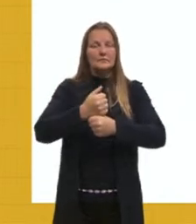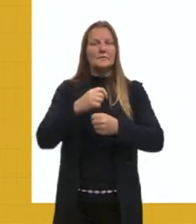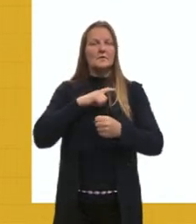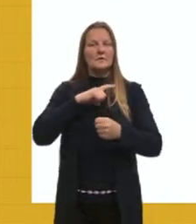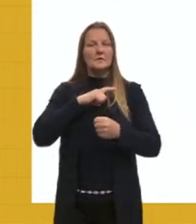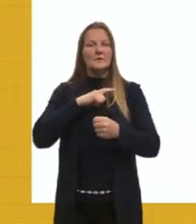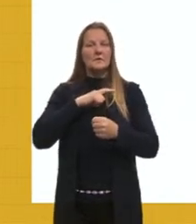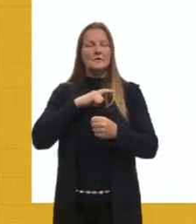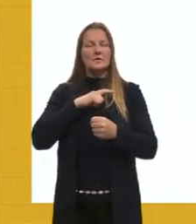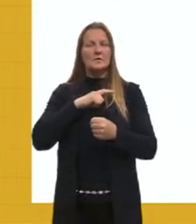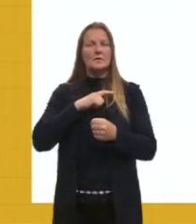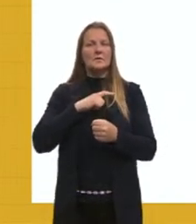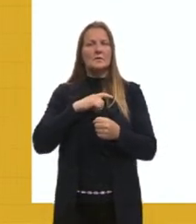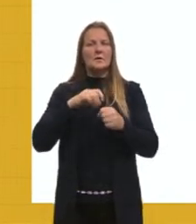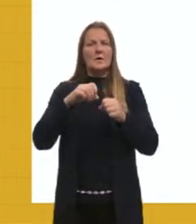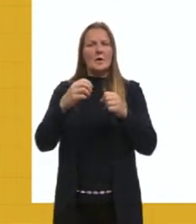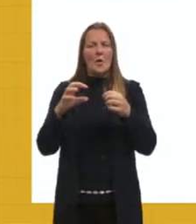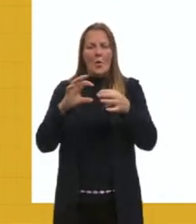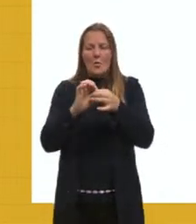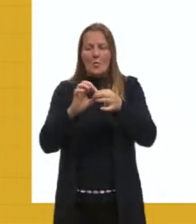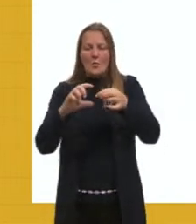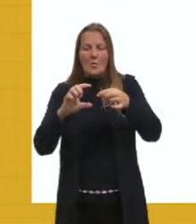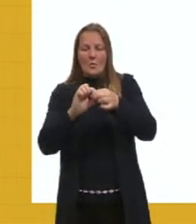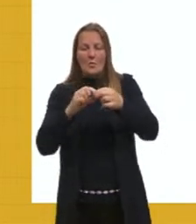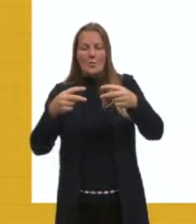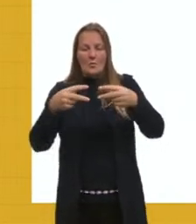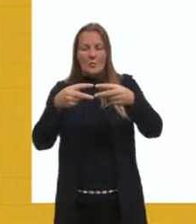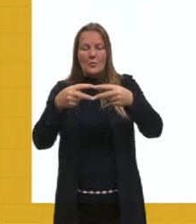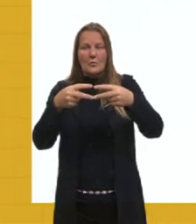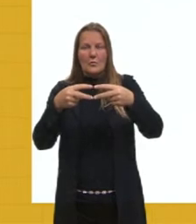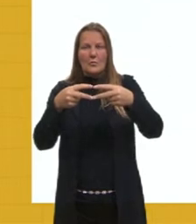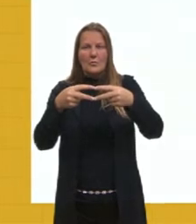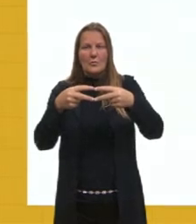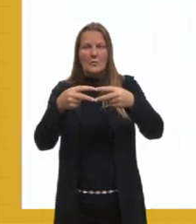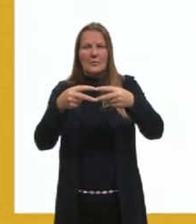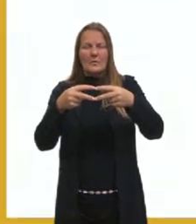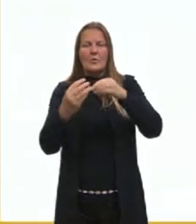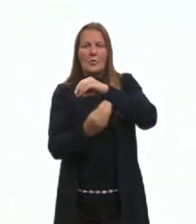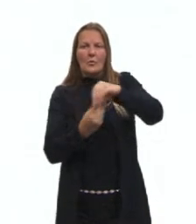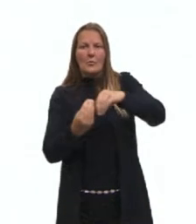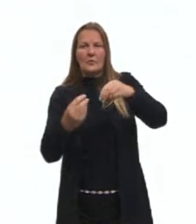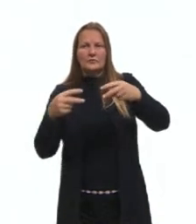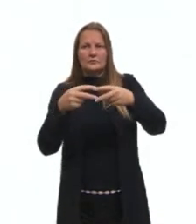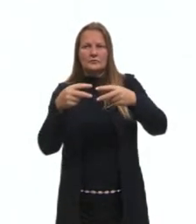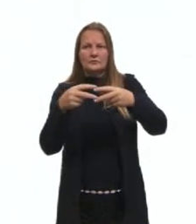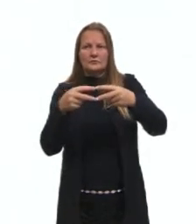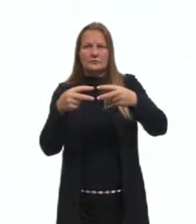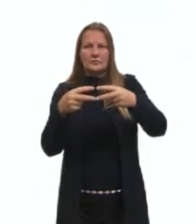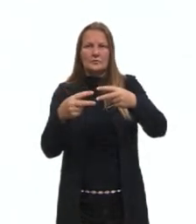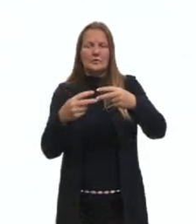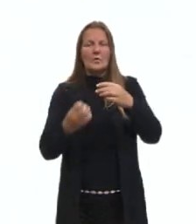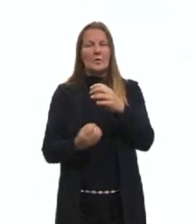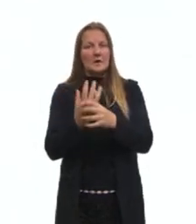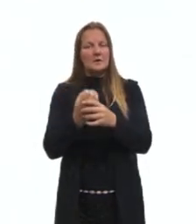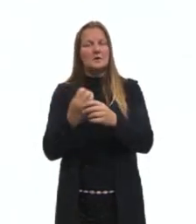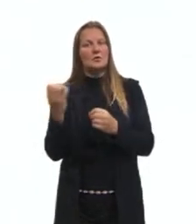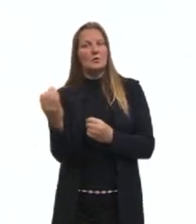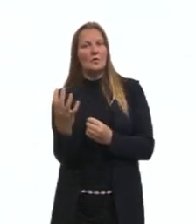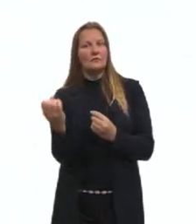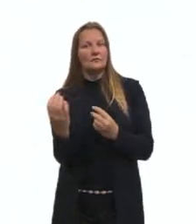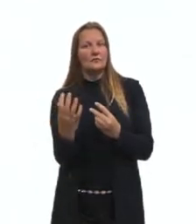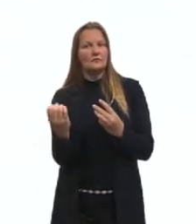dupla quebra de dupla ligação ou da substituição de alguns compostos tá que vão dando origem a outros compostos